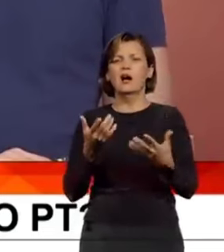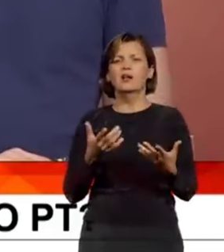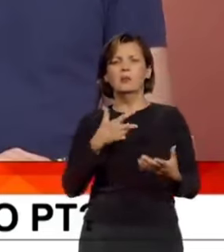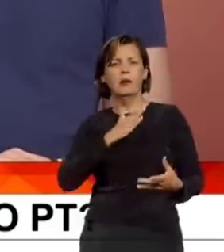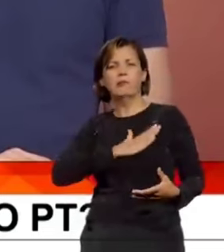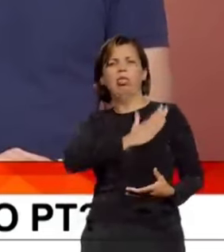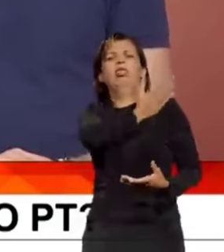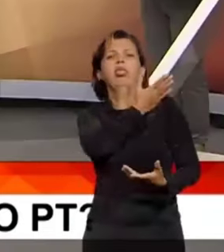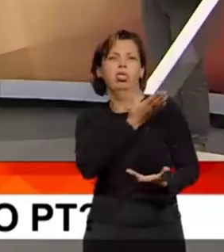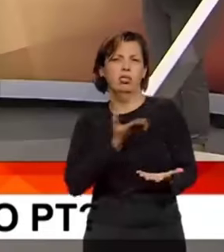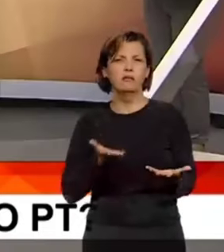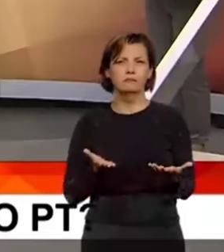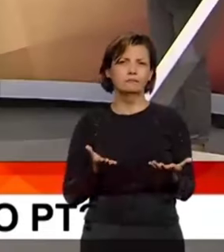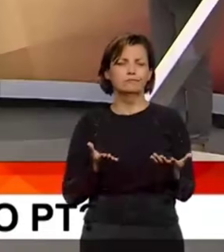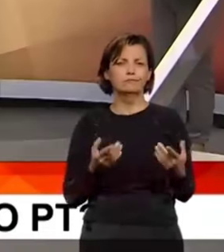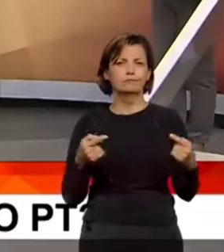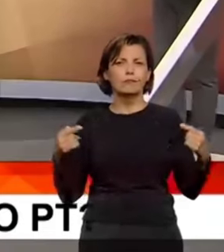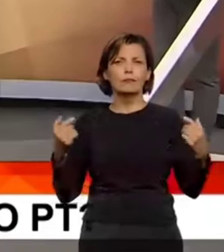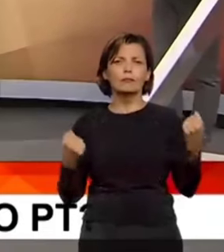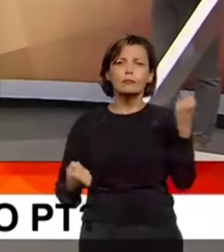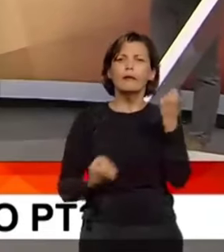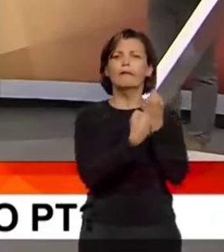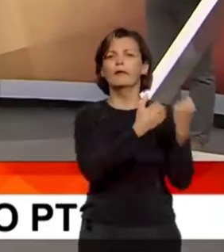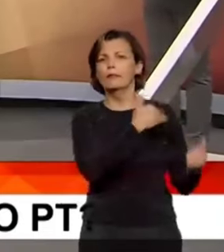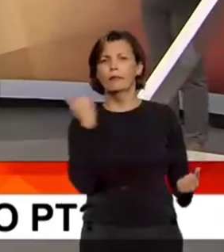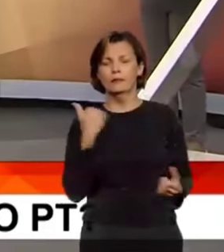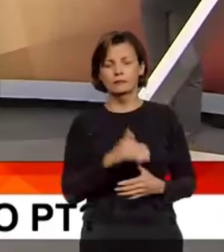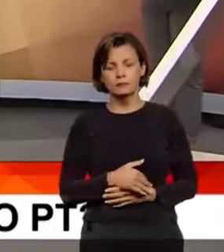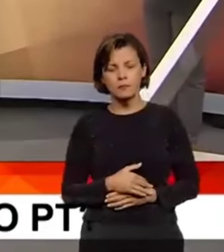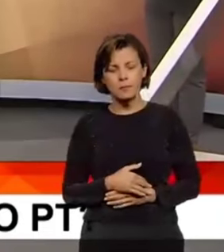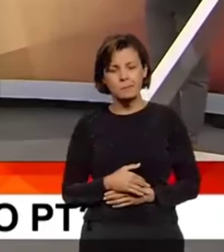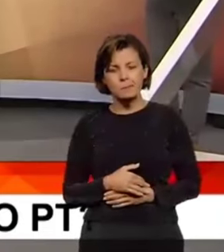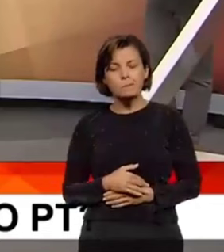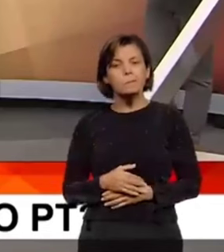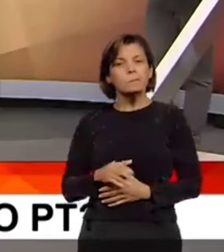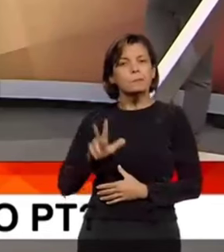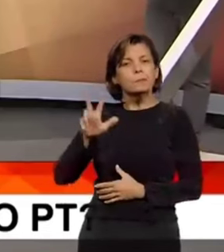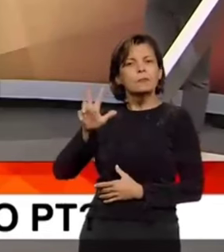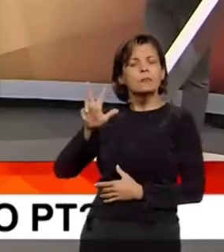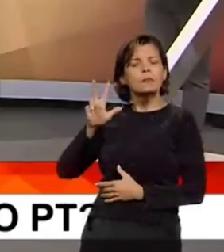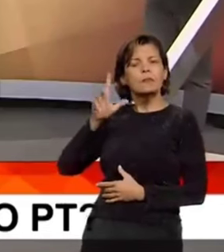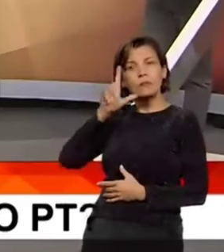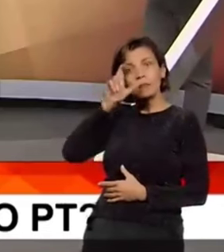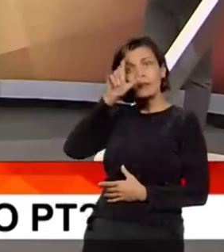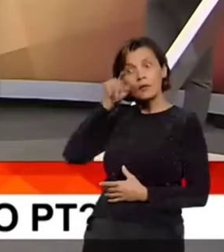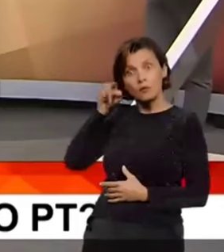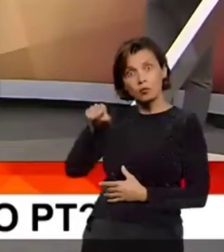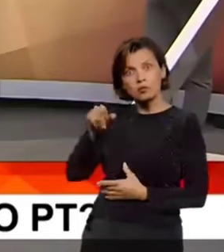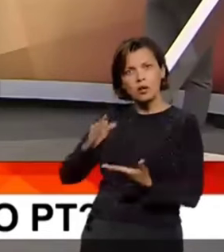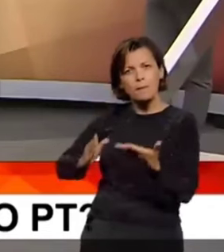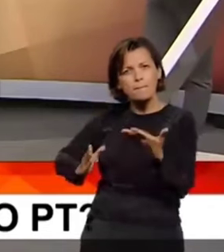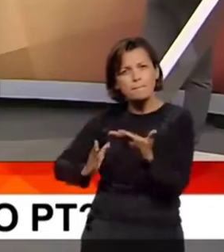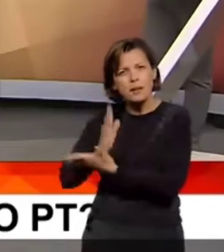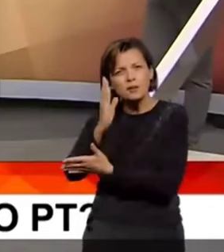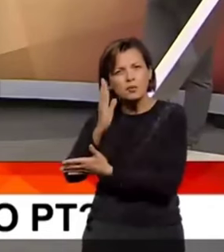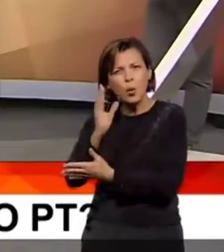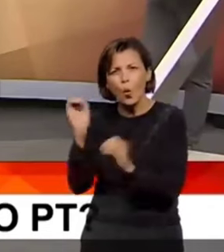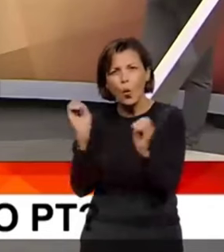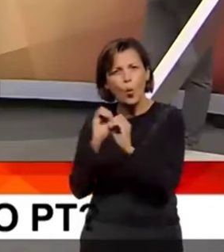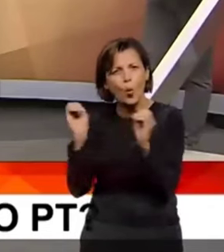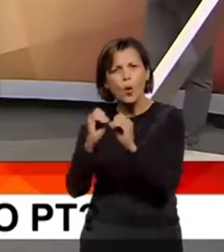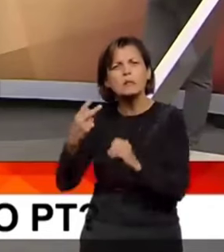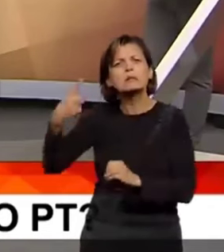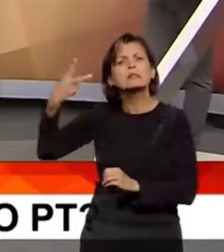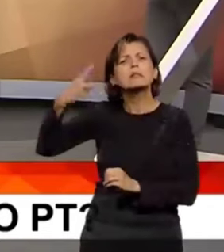no Brasil o Pablo Marçal em um eventual segundo turno se você não estiver lá você apoiaria quem Lula